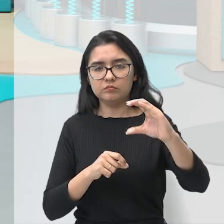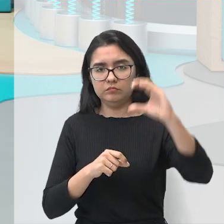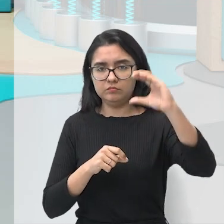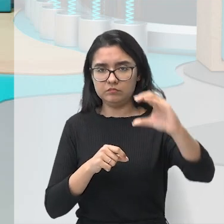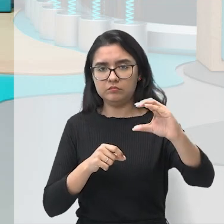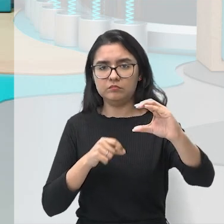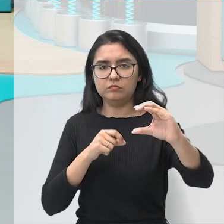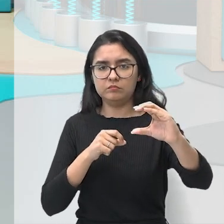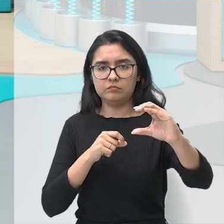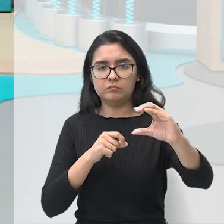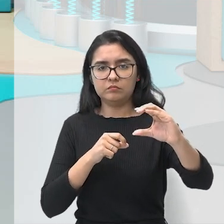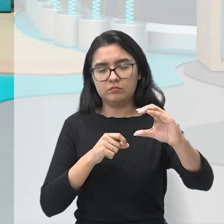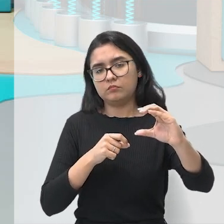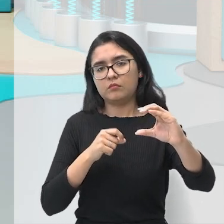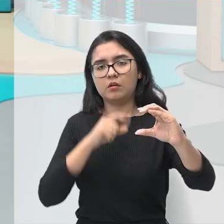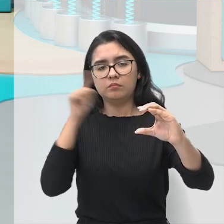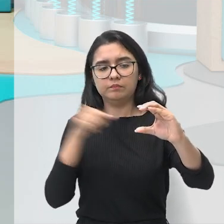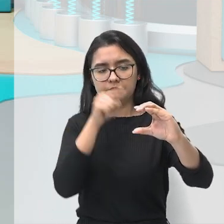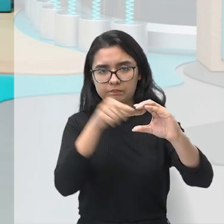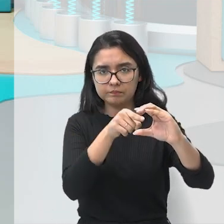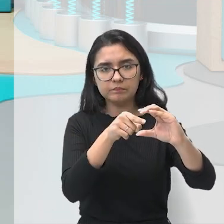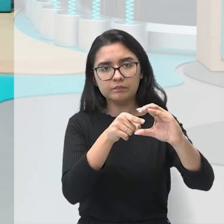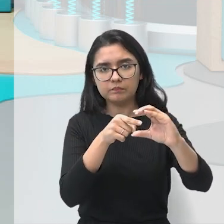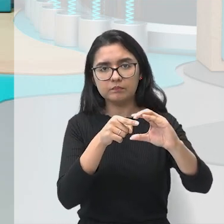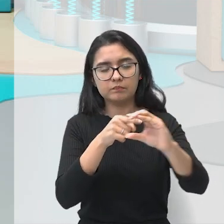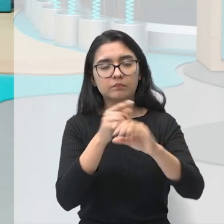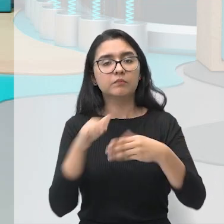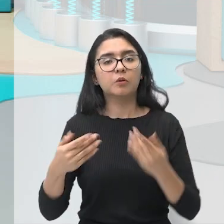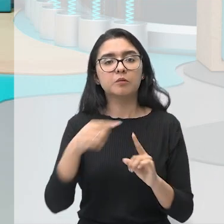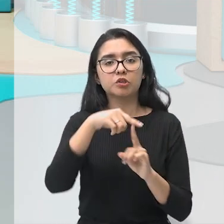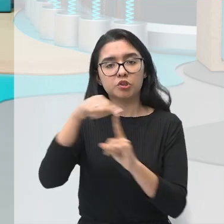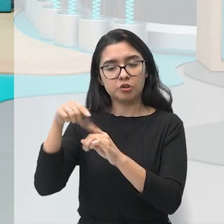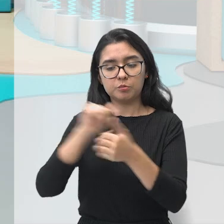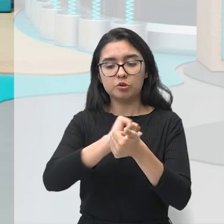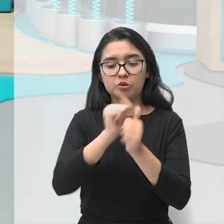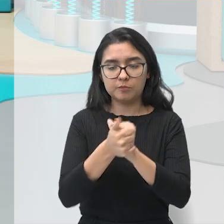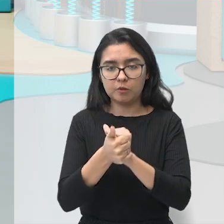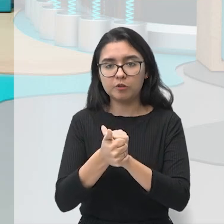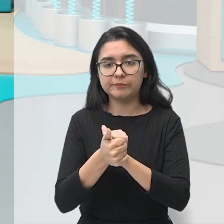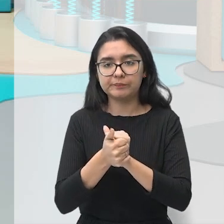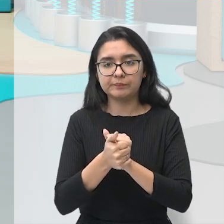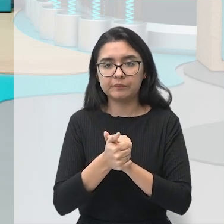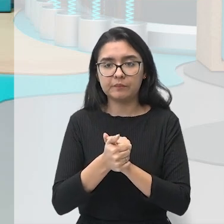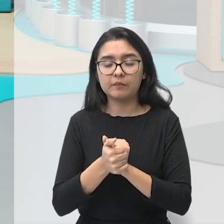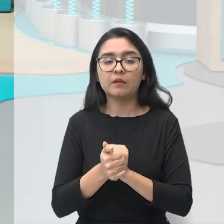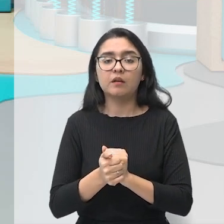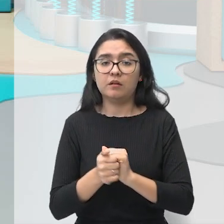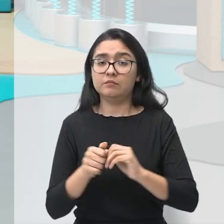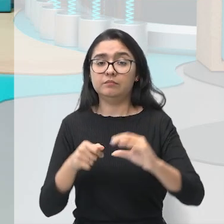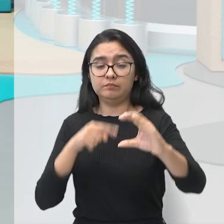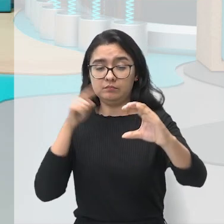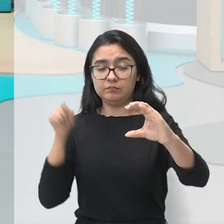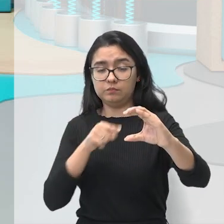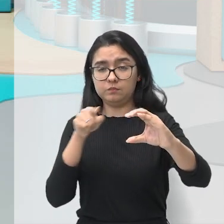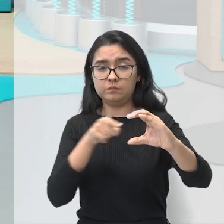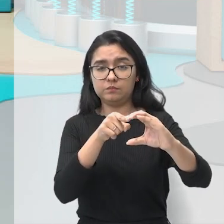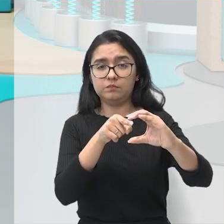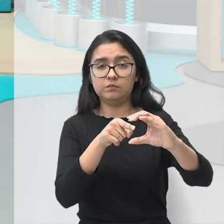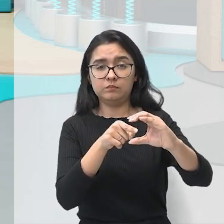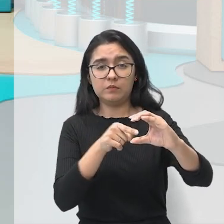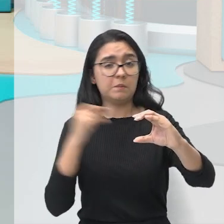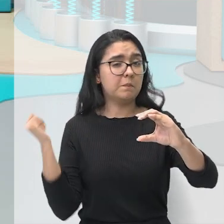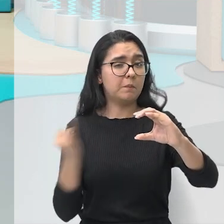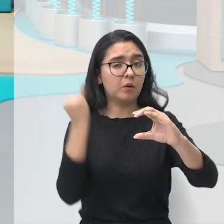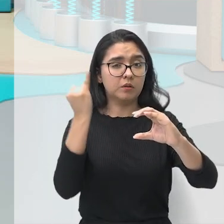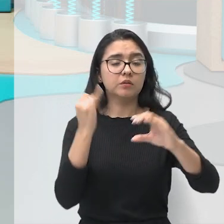estático ou ainda em movimento. E para essas modalidades, para esses esportes, a pontaria é uma capacidade mais